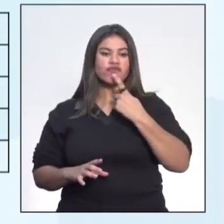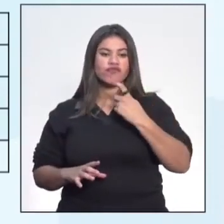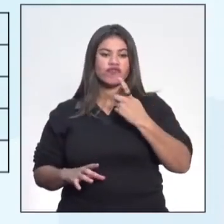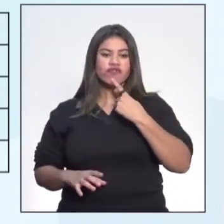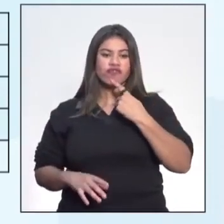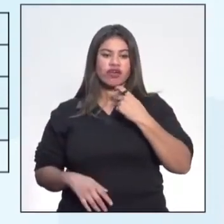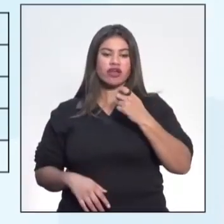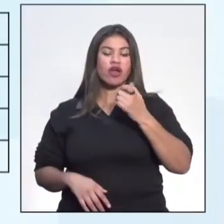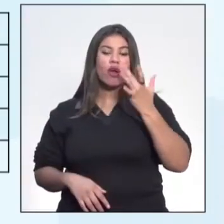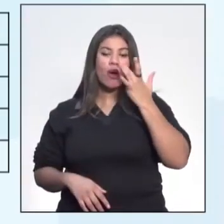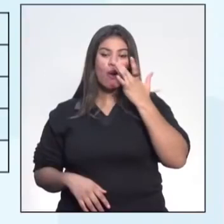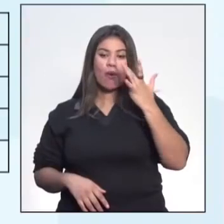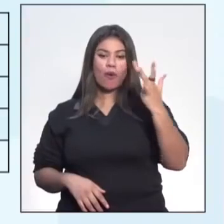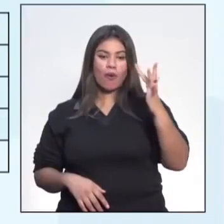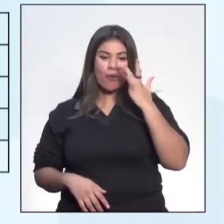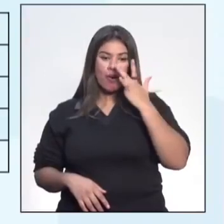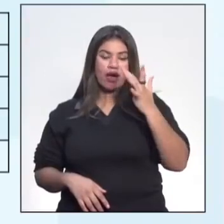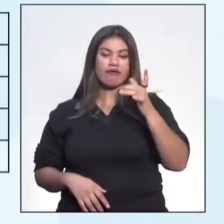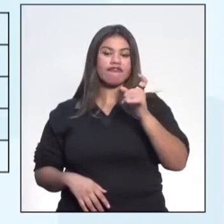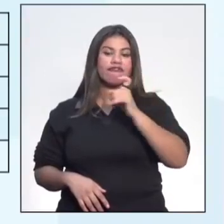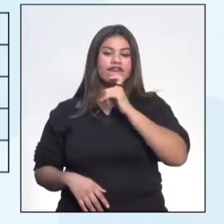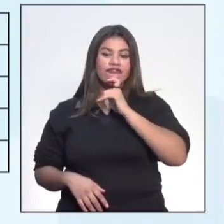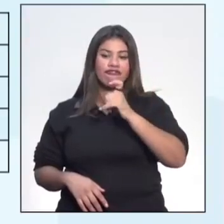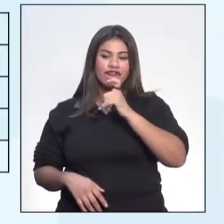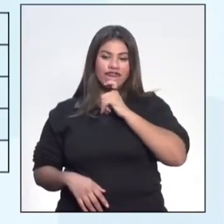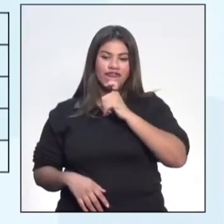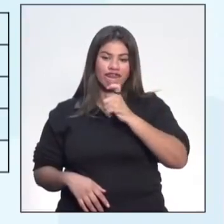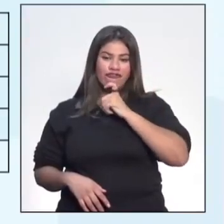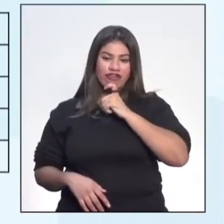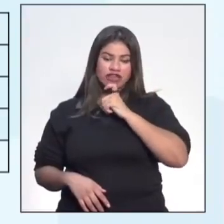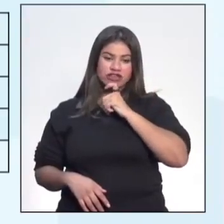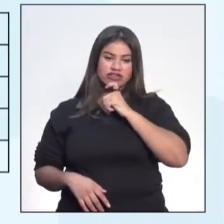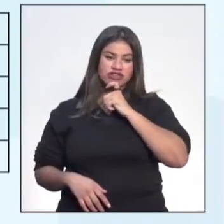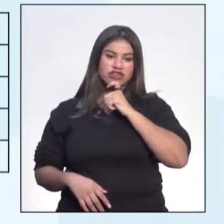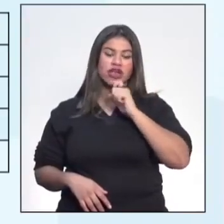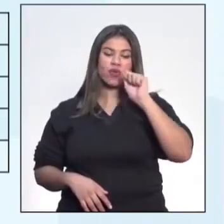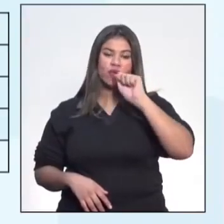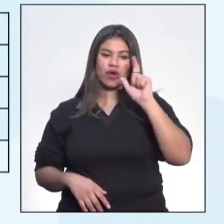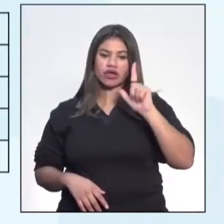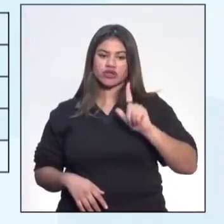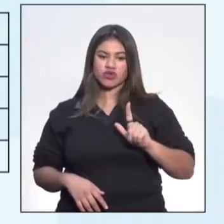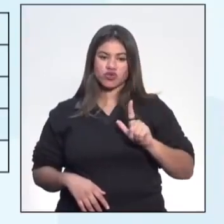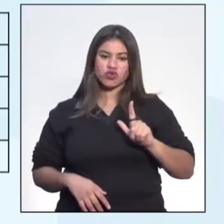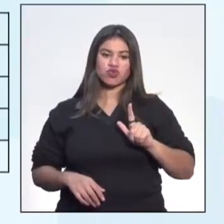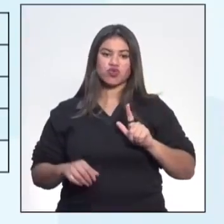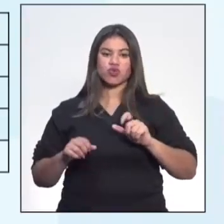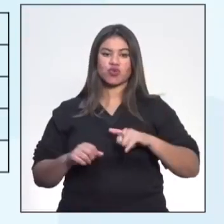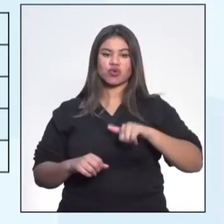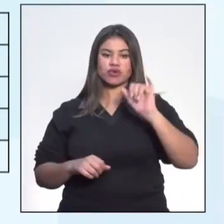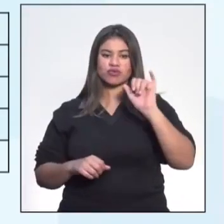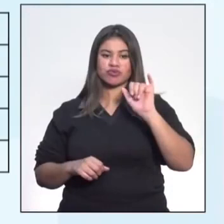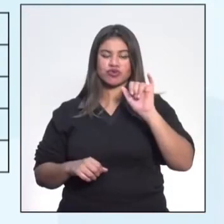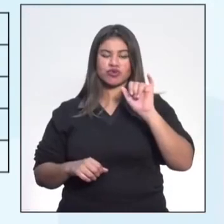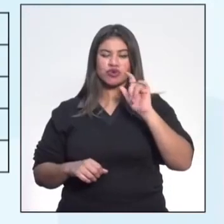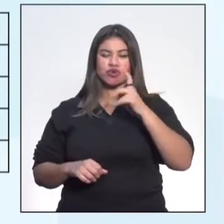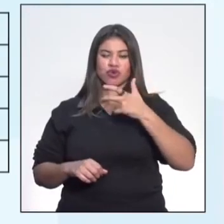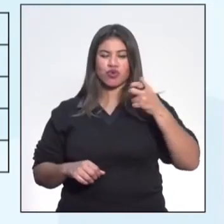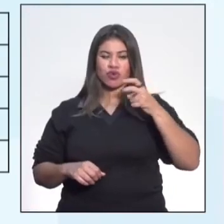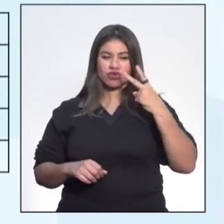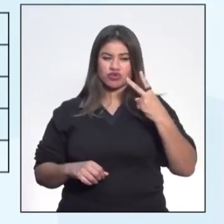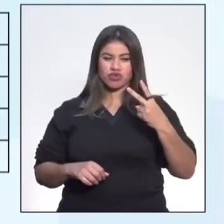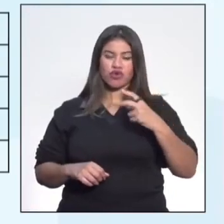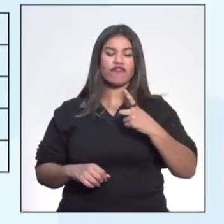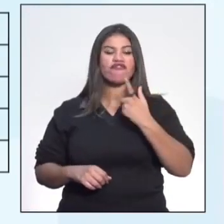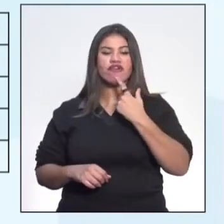um em dourado e um em verde. Bom, o azul é o y igual a 2x², onde o a vale 2. O vermelho é o y igual a